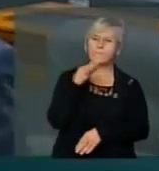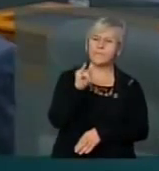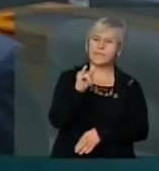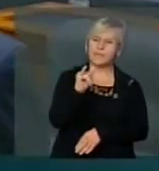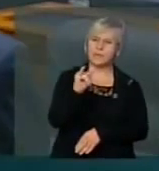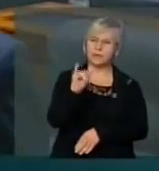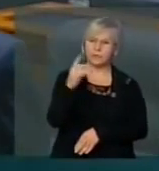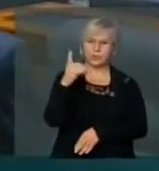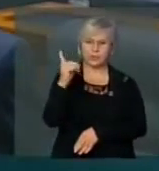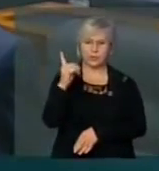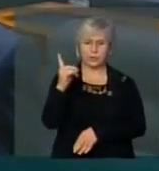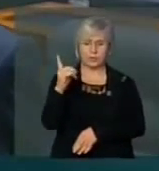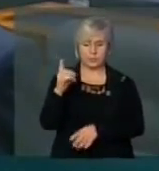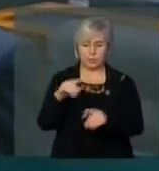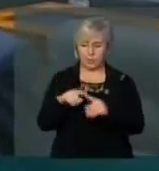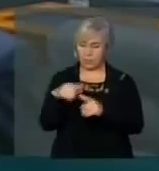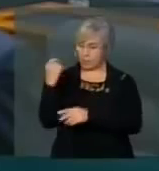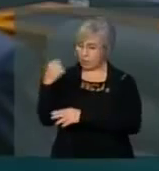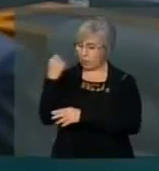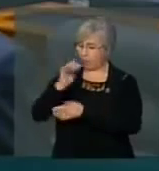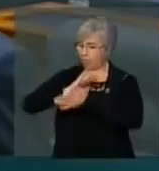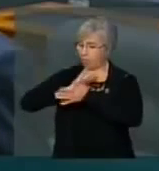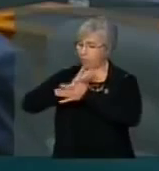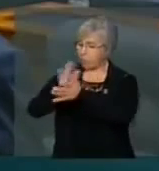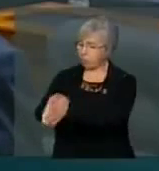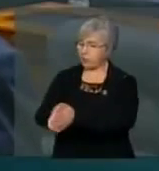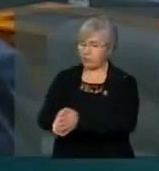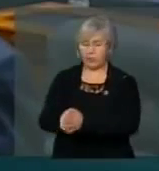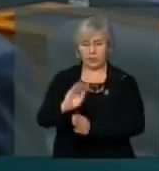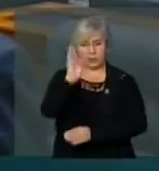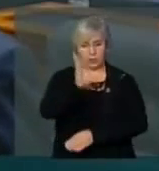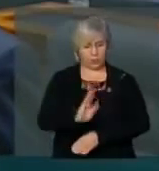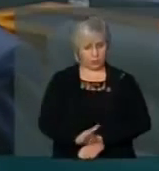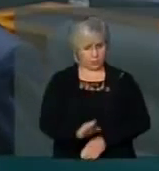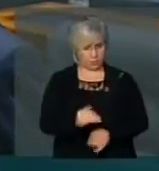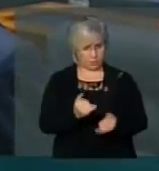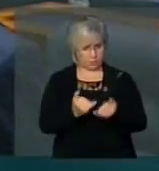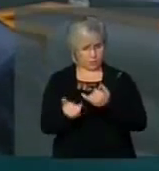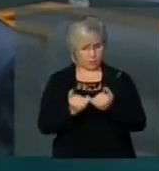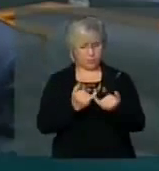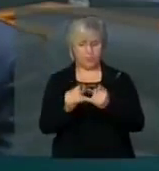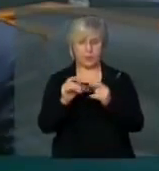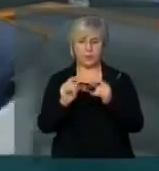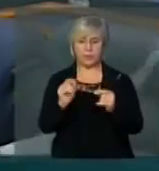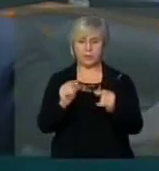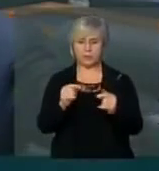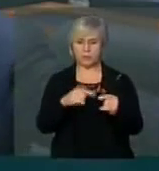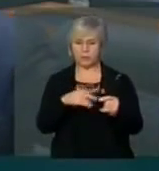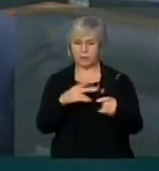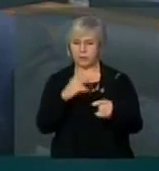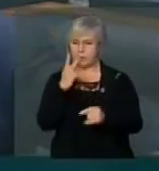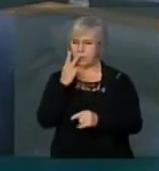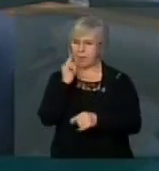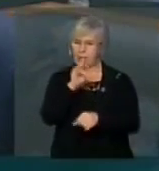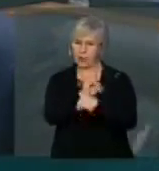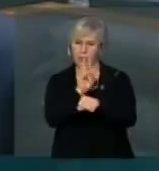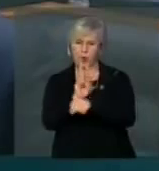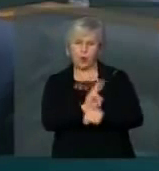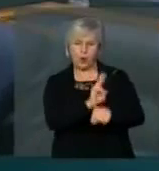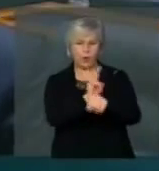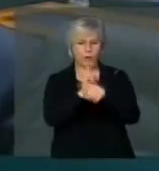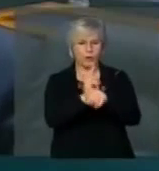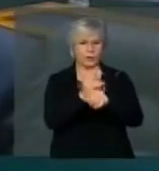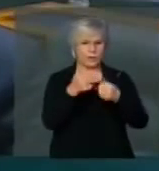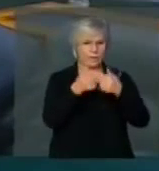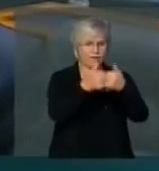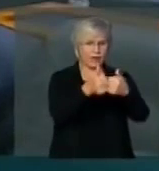e do Rio Grande não tem dó. O Brasil faz o papel daquele pai que cuida da vizinhança, mas